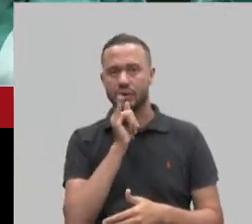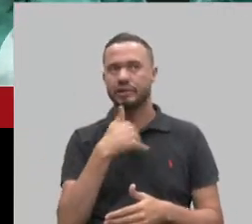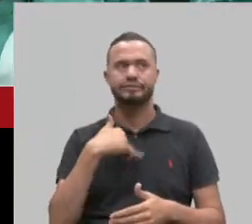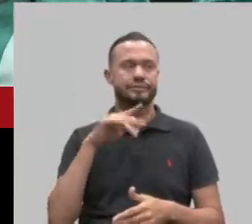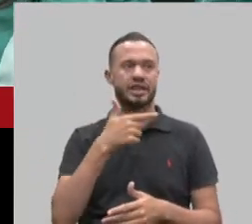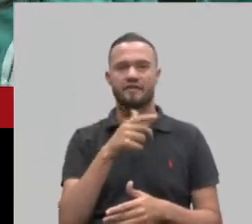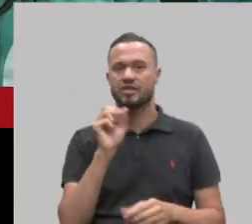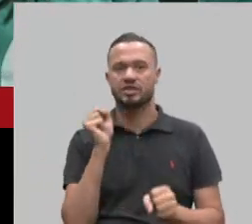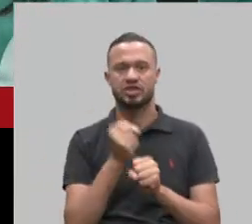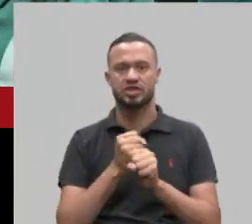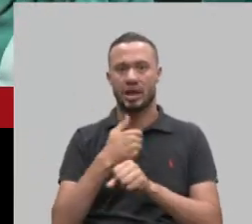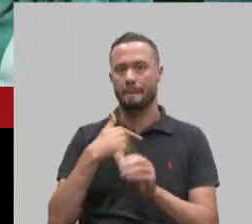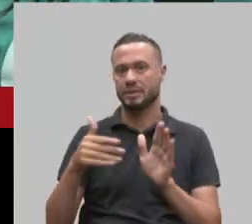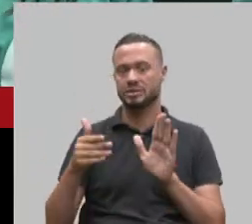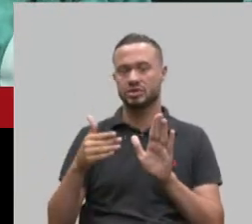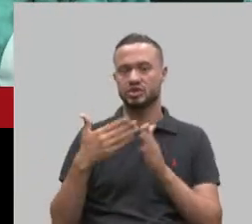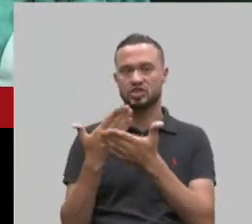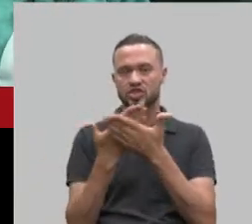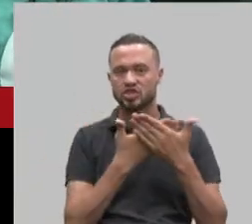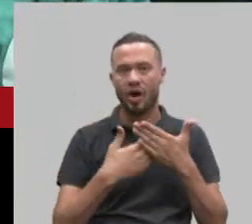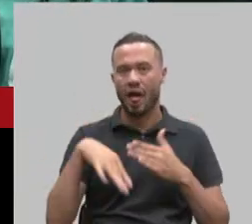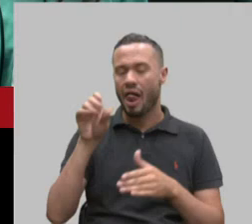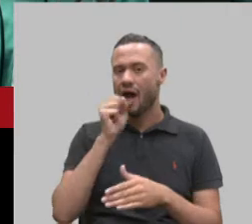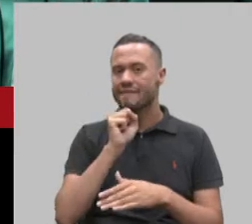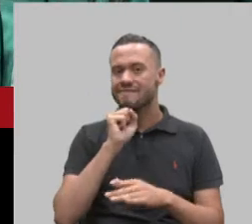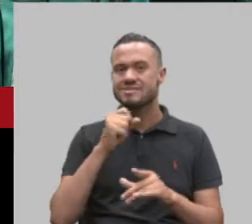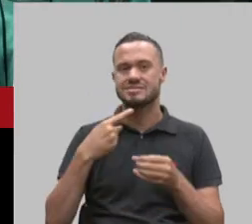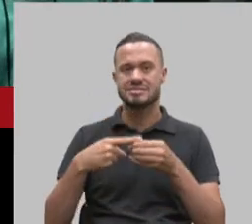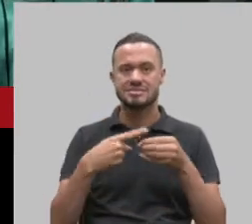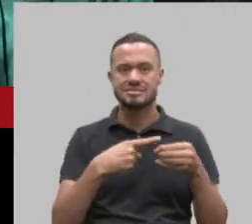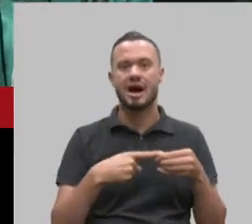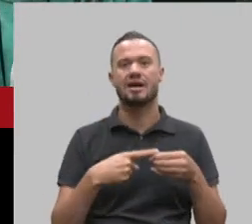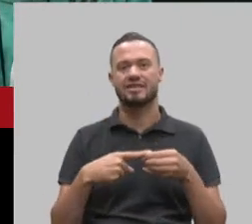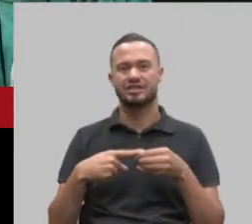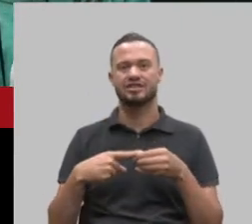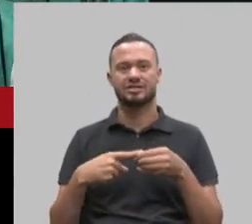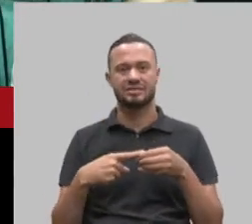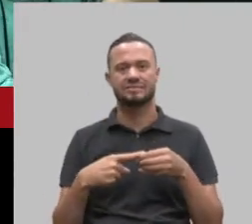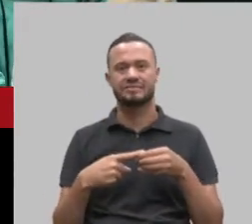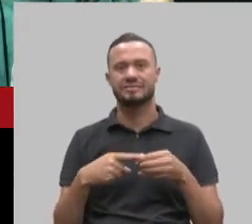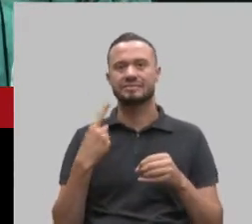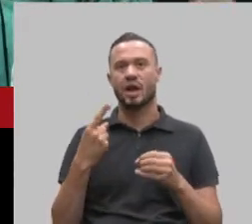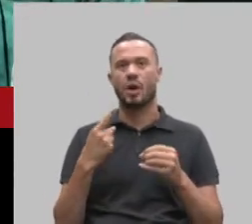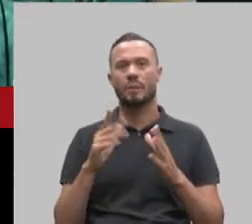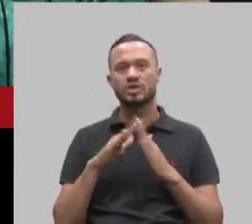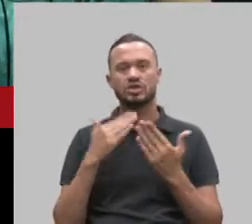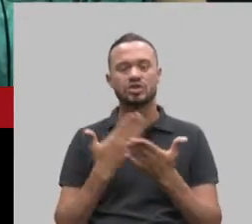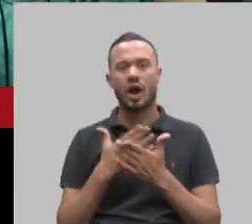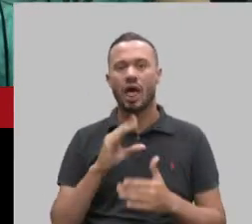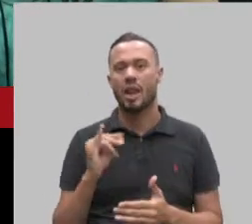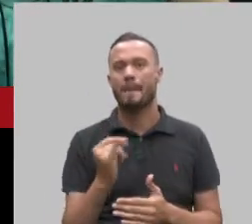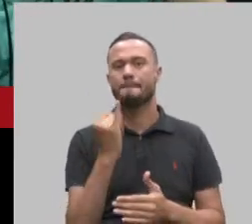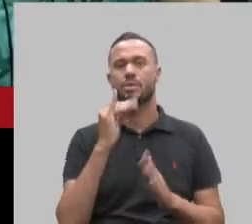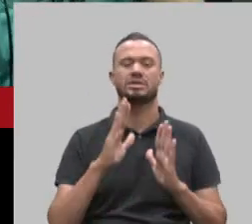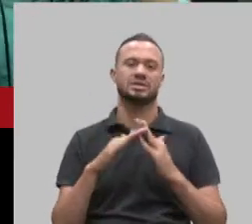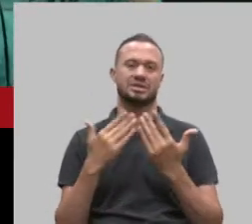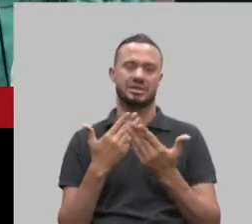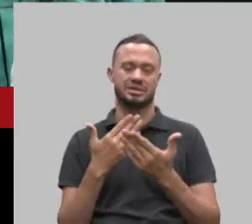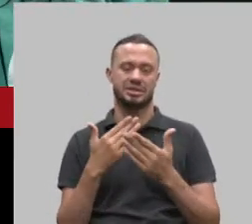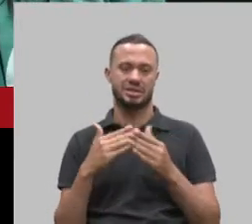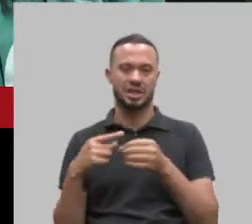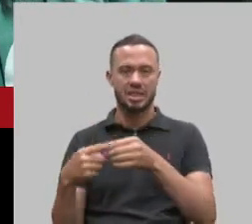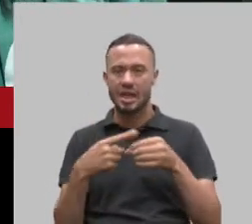escola é uma das mais antigas da minha cidade São só três escolas mas ainda assim é uma escola muito importante histórica na nossa cidade e ela não tem